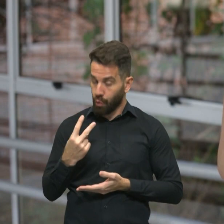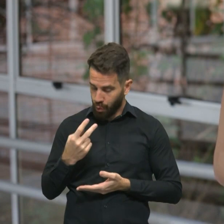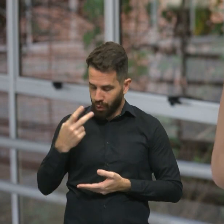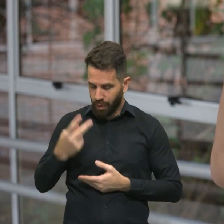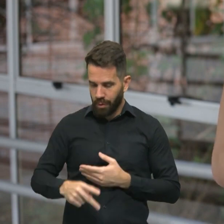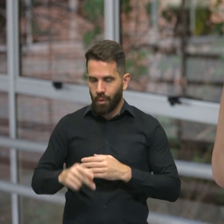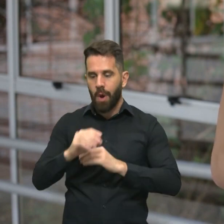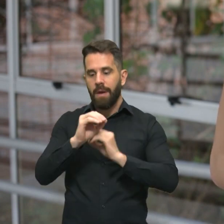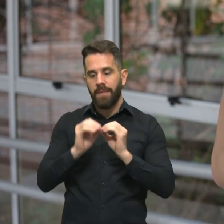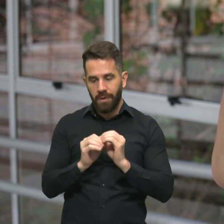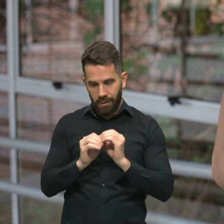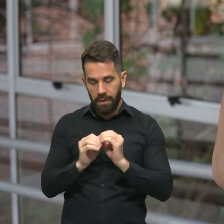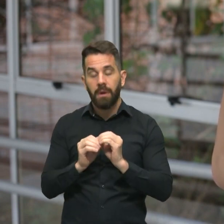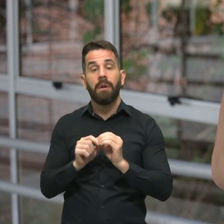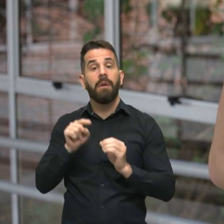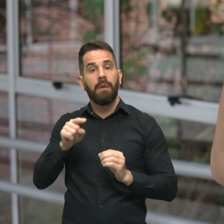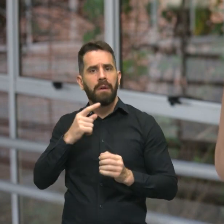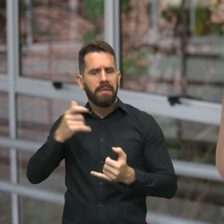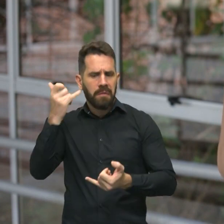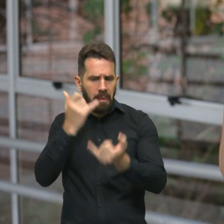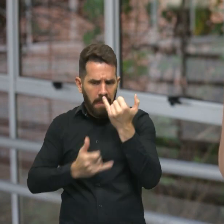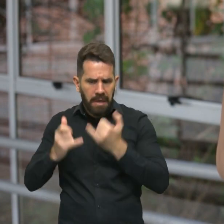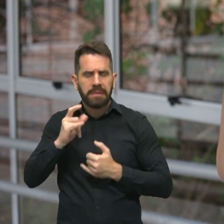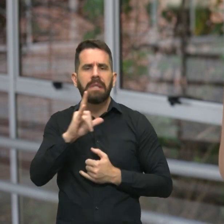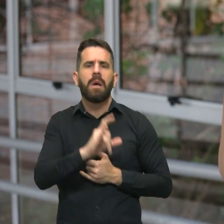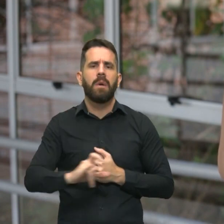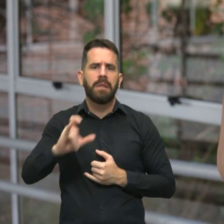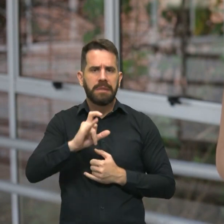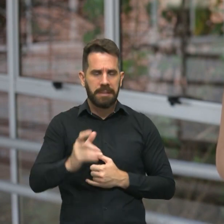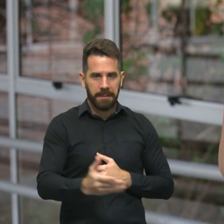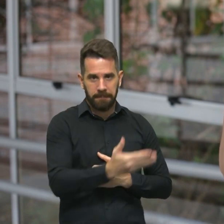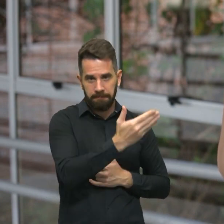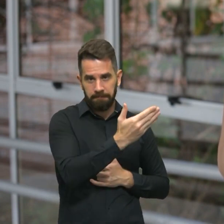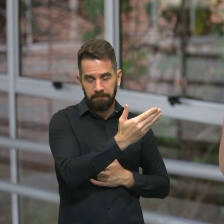Mais informações você encontra no Instagram,